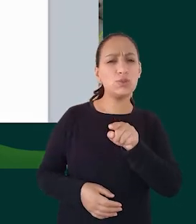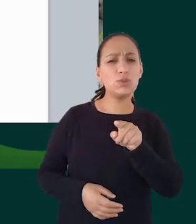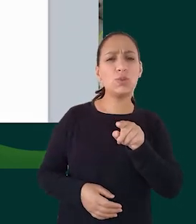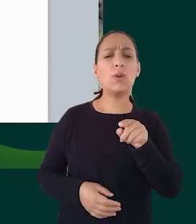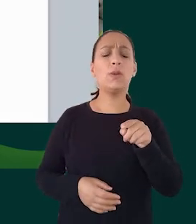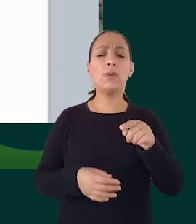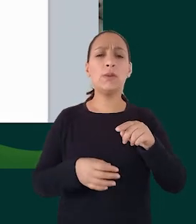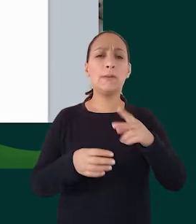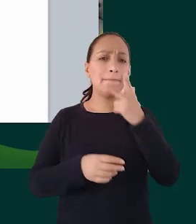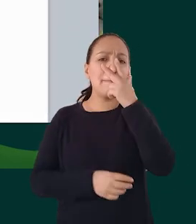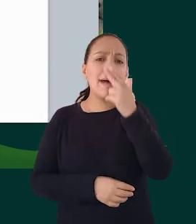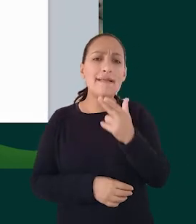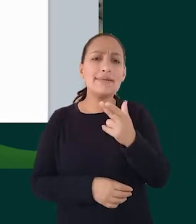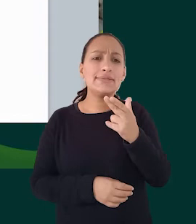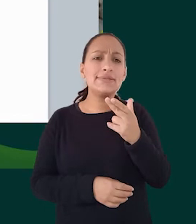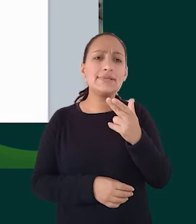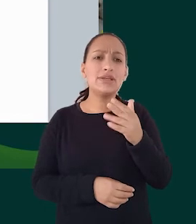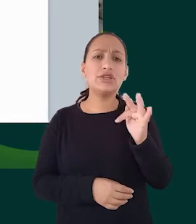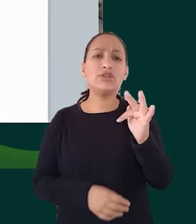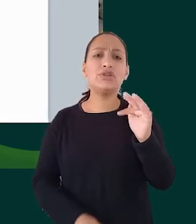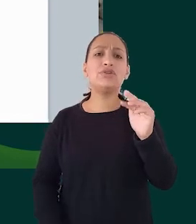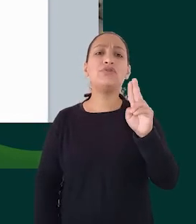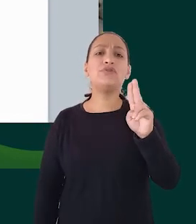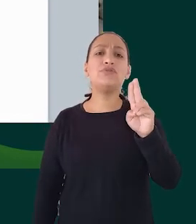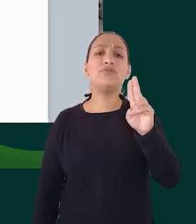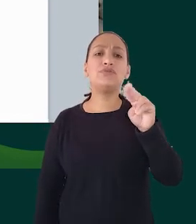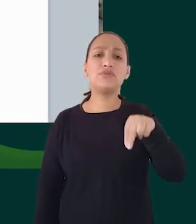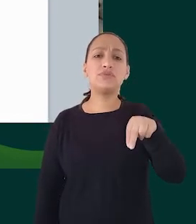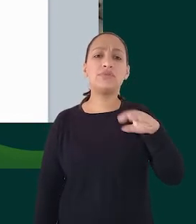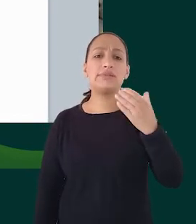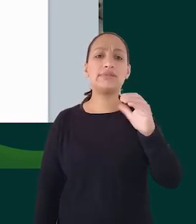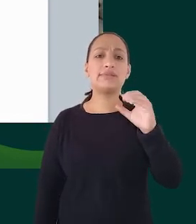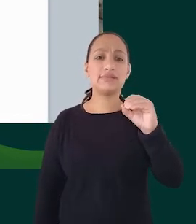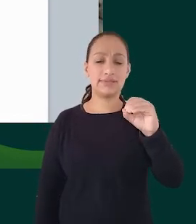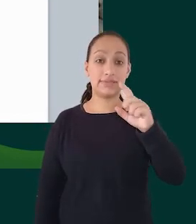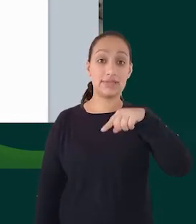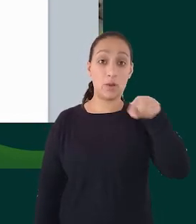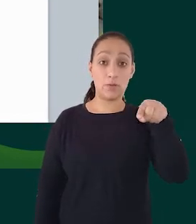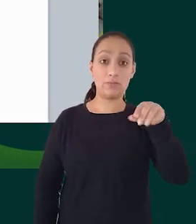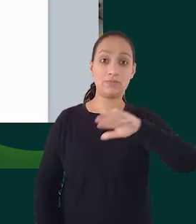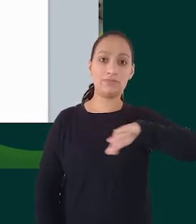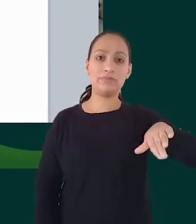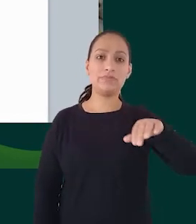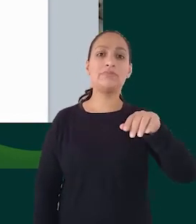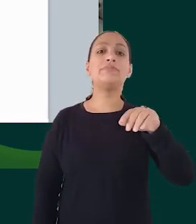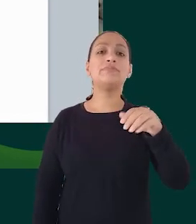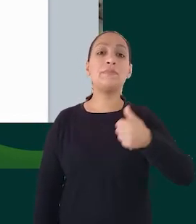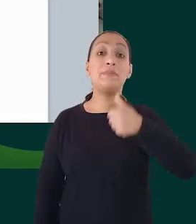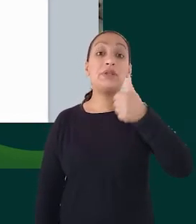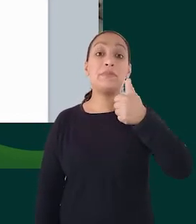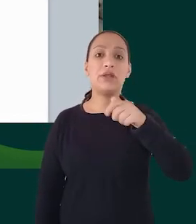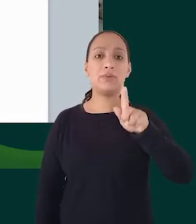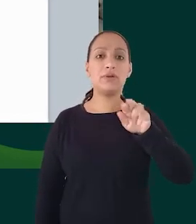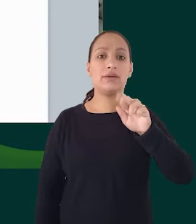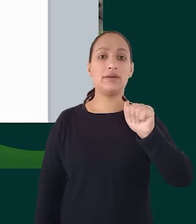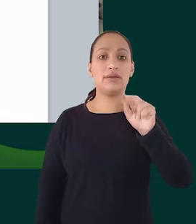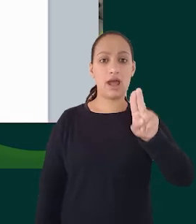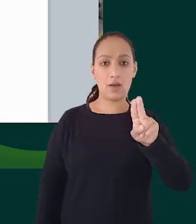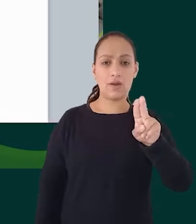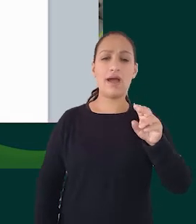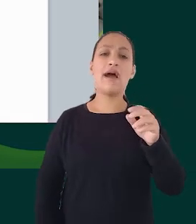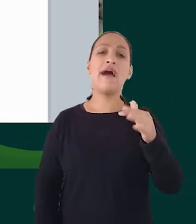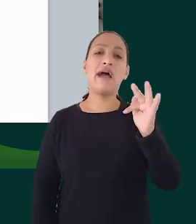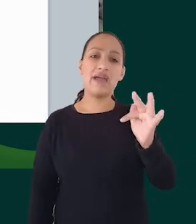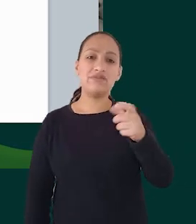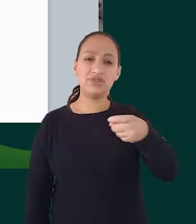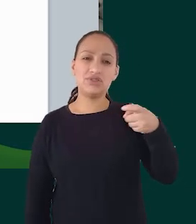parecido com a função do primeiro grau, que eu sei que muitos de vocês já viram. F de x é igual a x